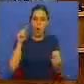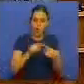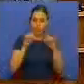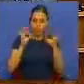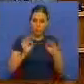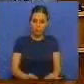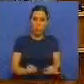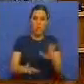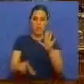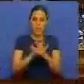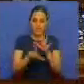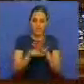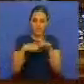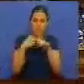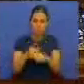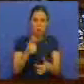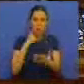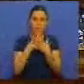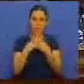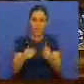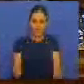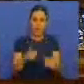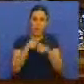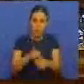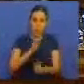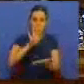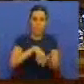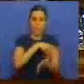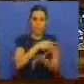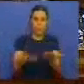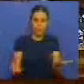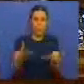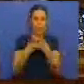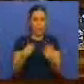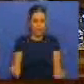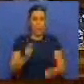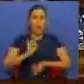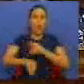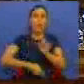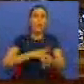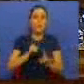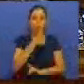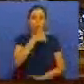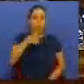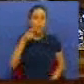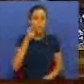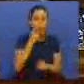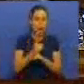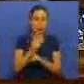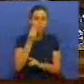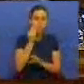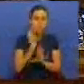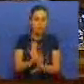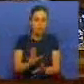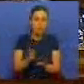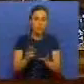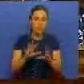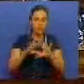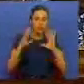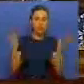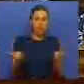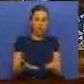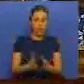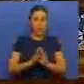cumprir as justações e ultrapassar, cumprir o plano e ultrapassar aquelas que são os compromissos de natureza genérica.